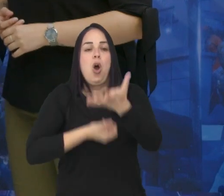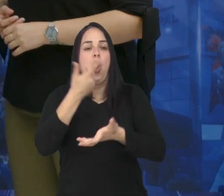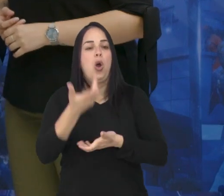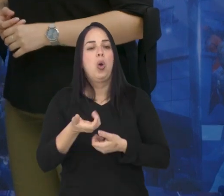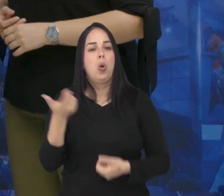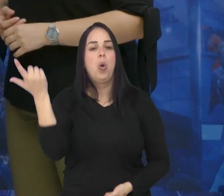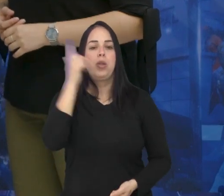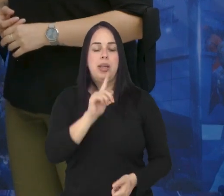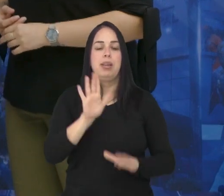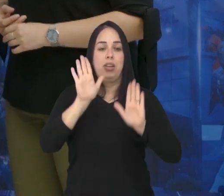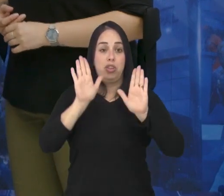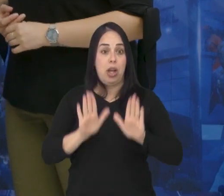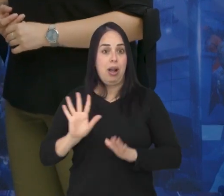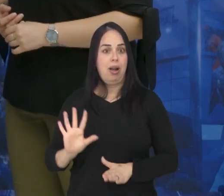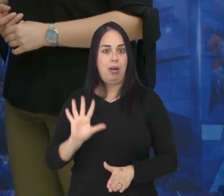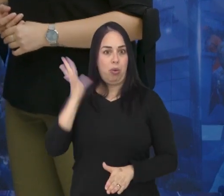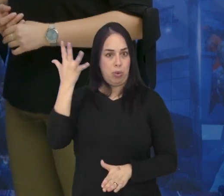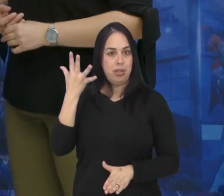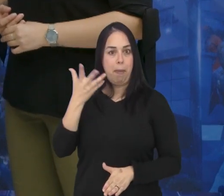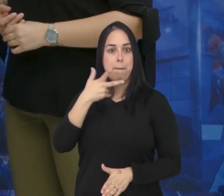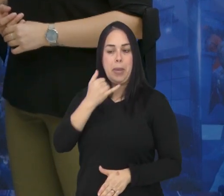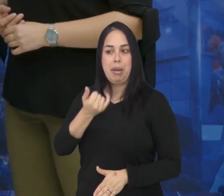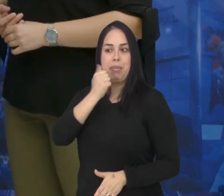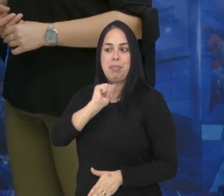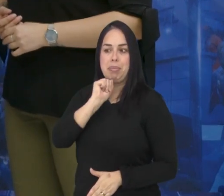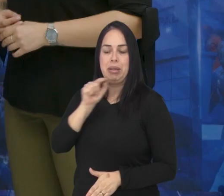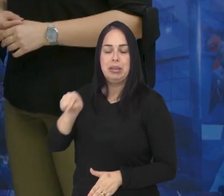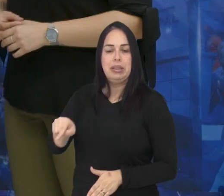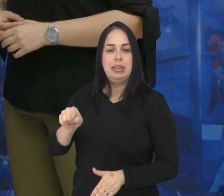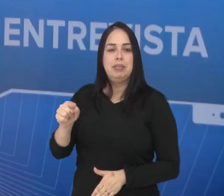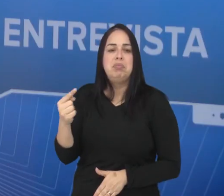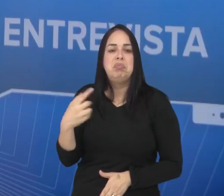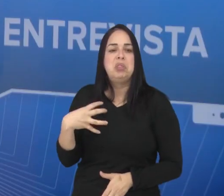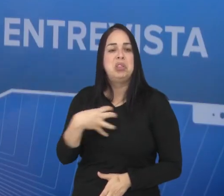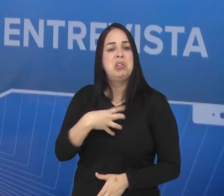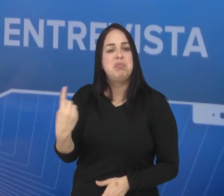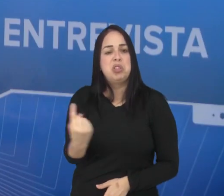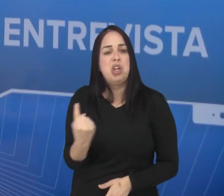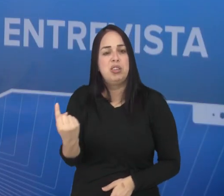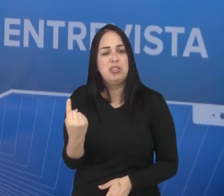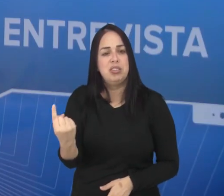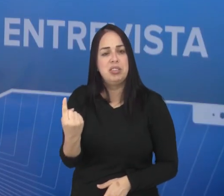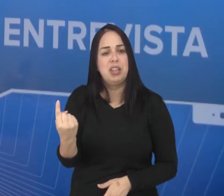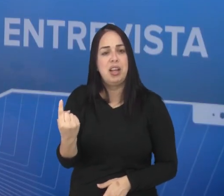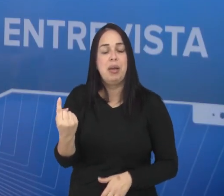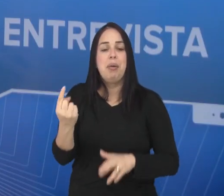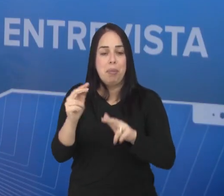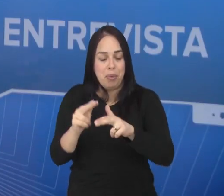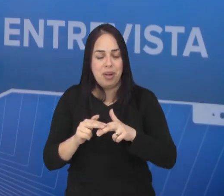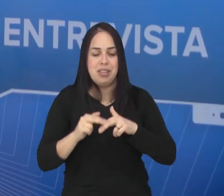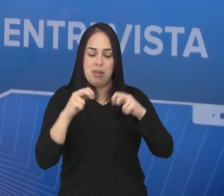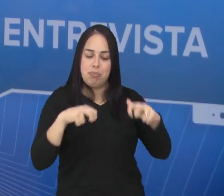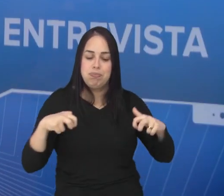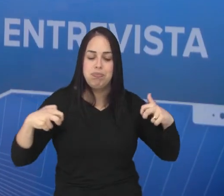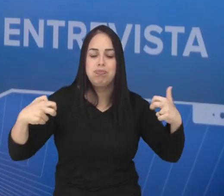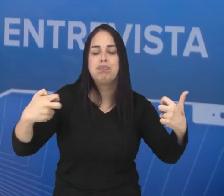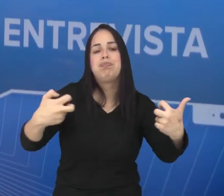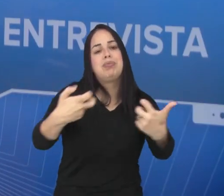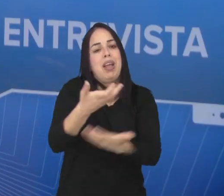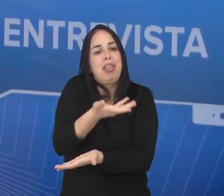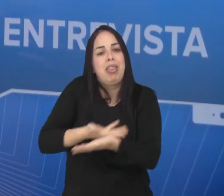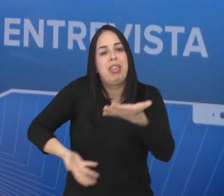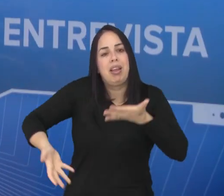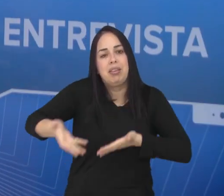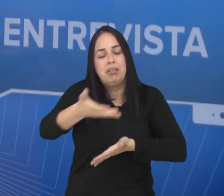do seu filho. A gente já ouviu, eu particularmente, já ouvi muitos pais falando que eles se sentem sozinhos. E esse momento de uma roda de conversa, que é